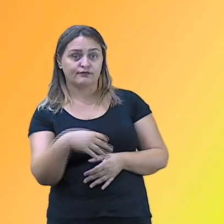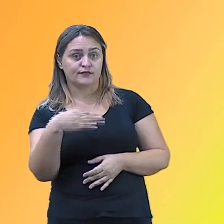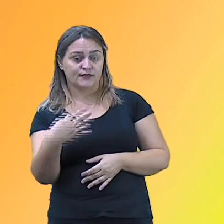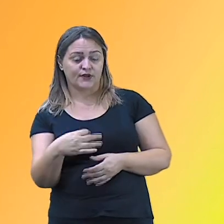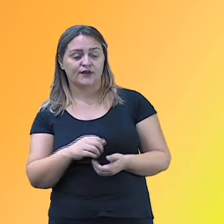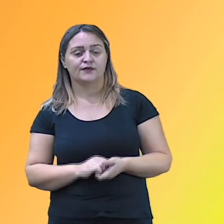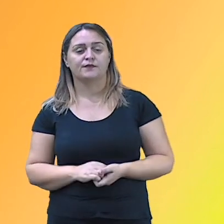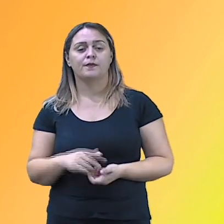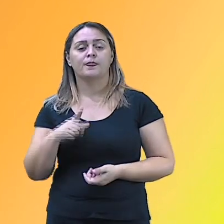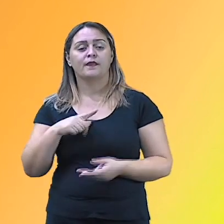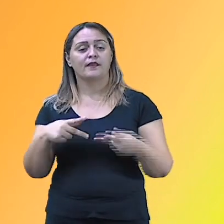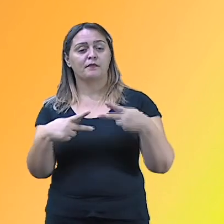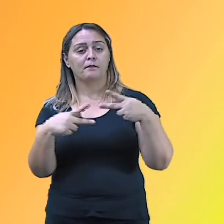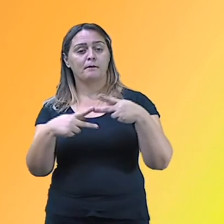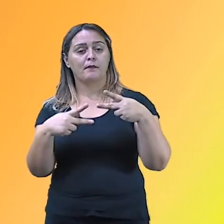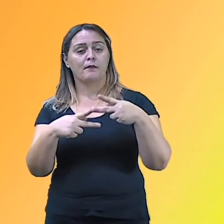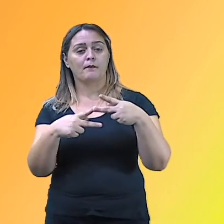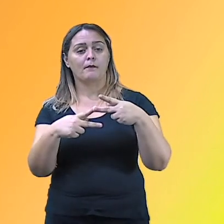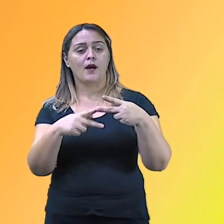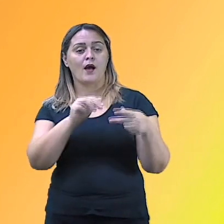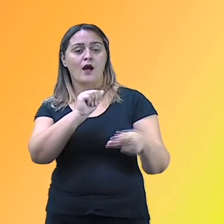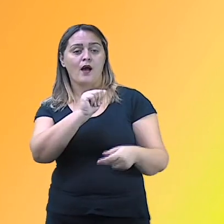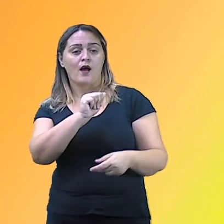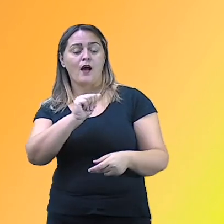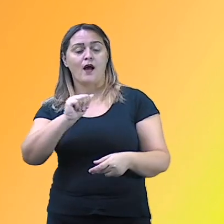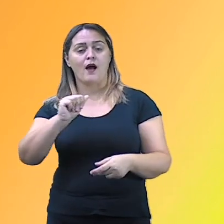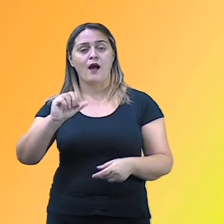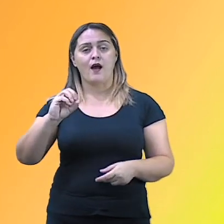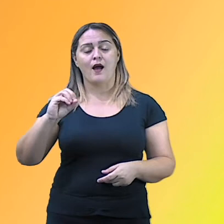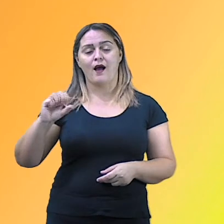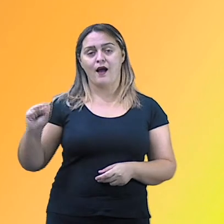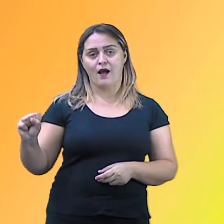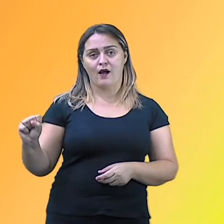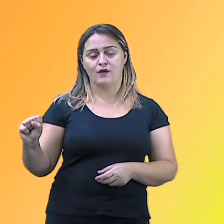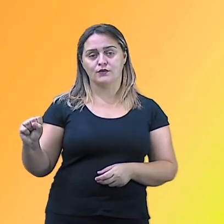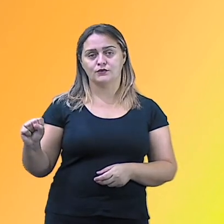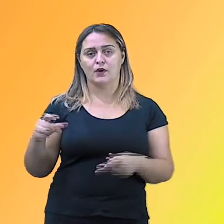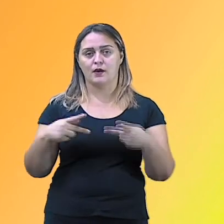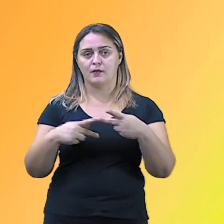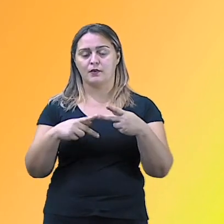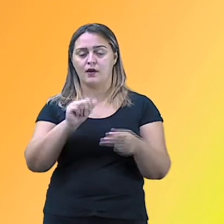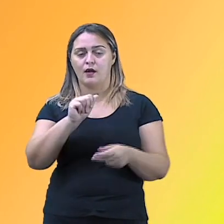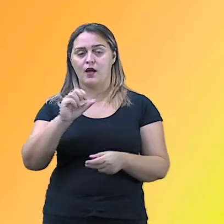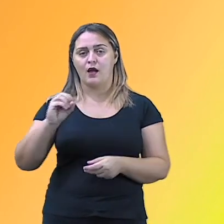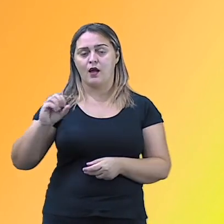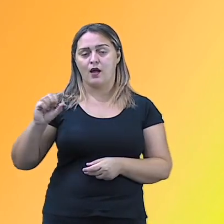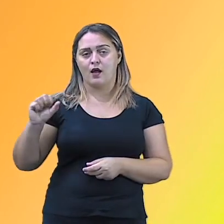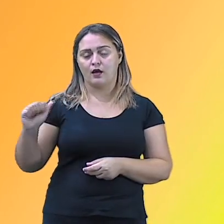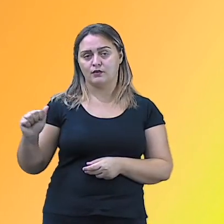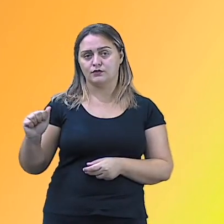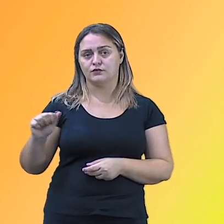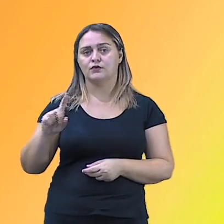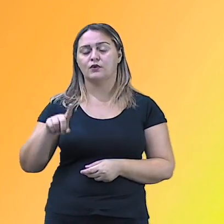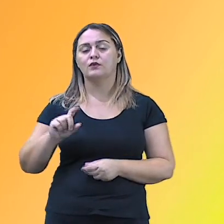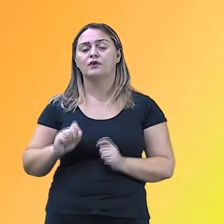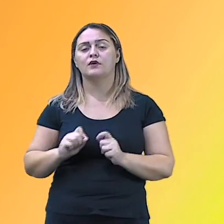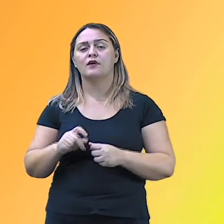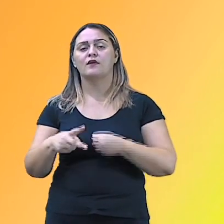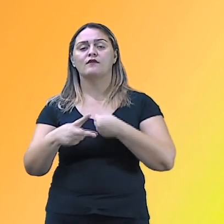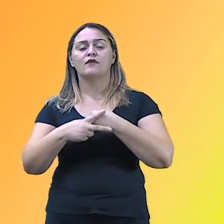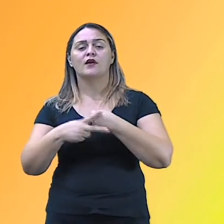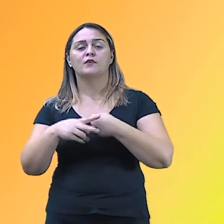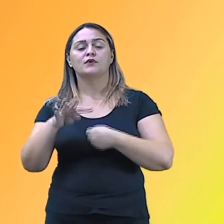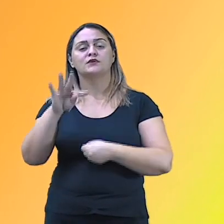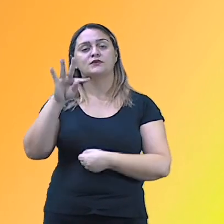presença da preposição aos, não é mesmo? Olha lá a preposição aqui. Muito bem. Portanto, é verbo